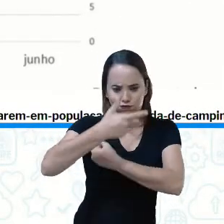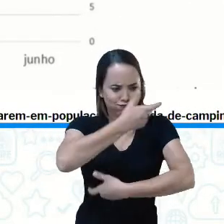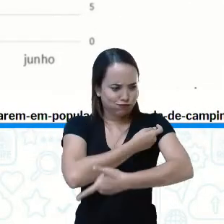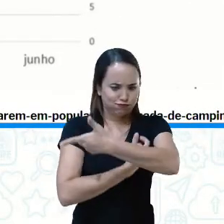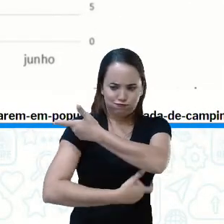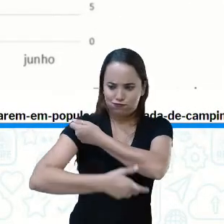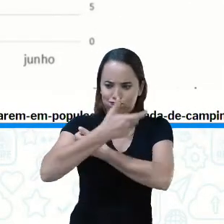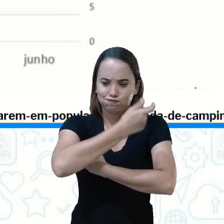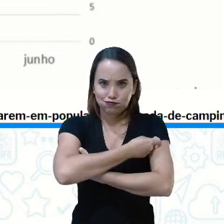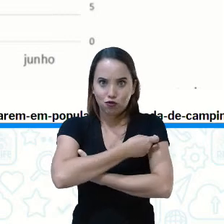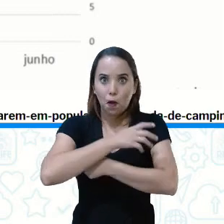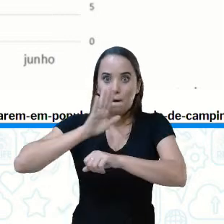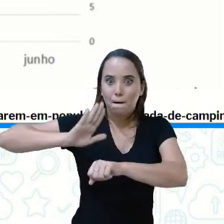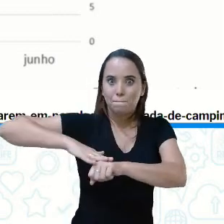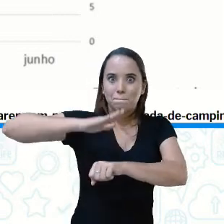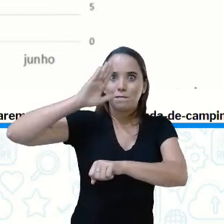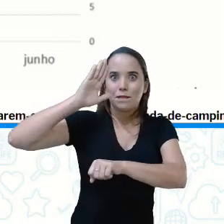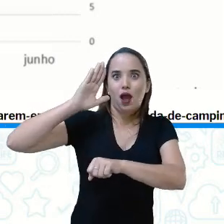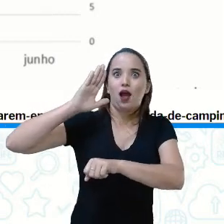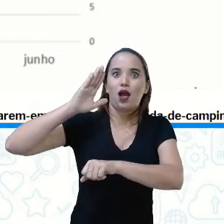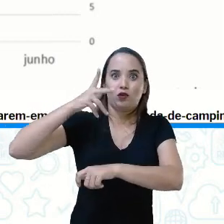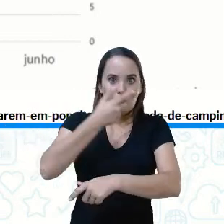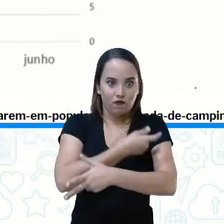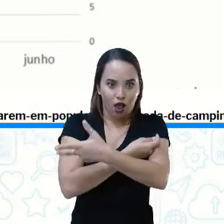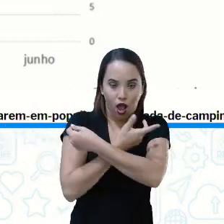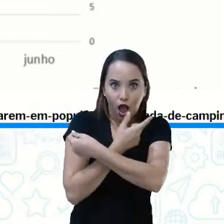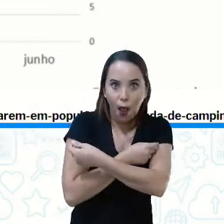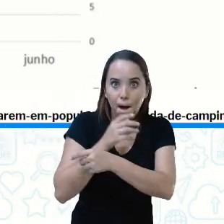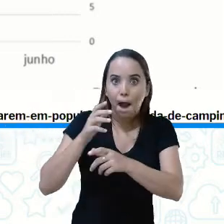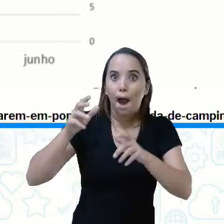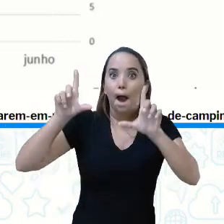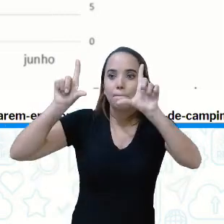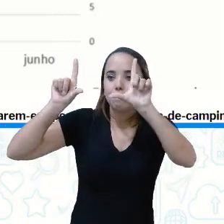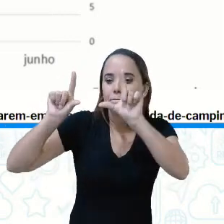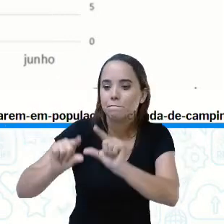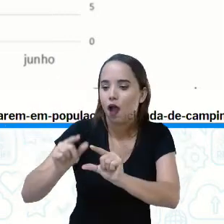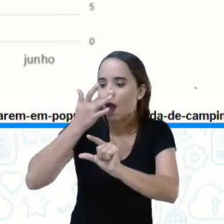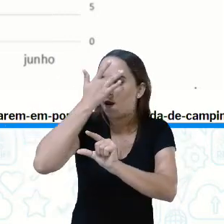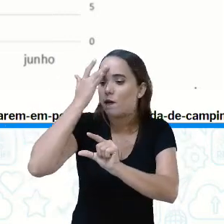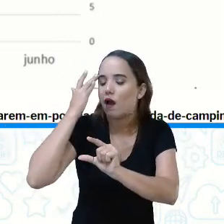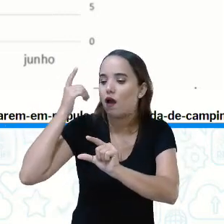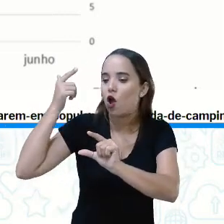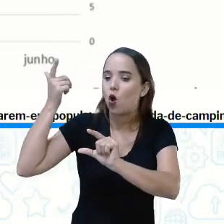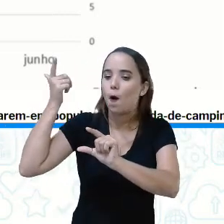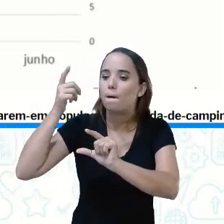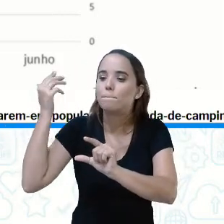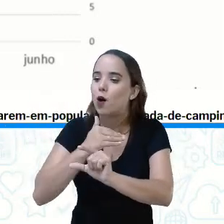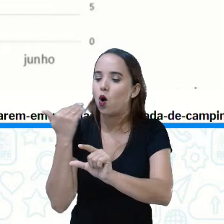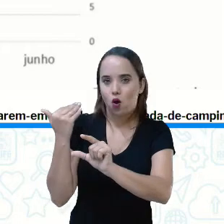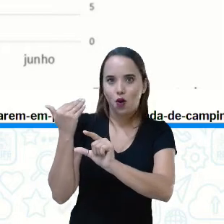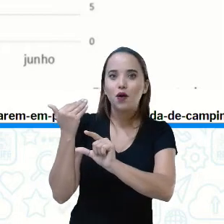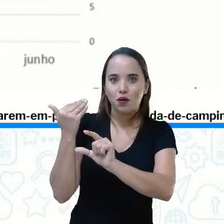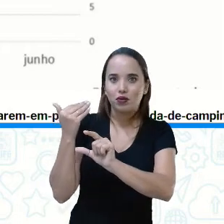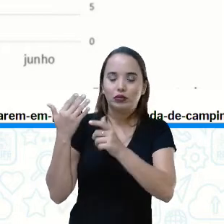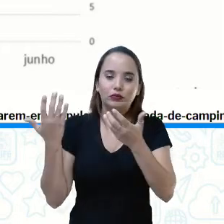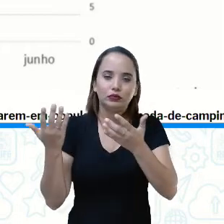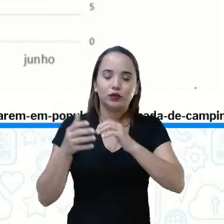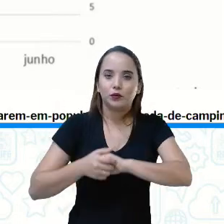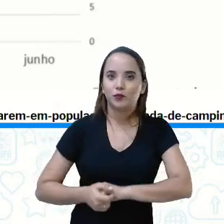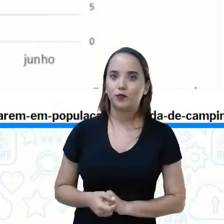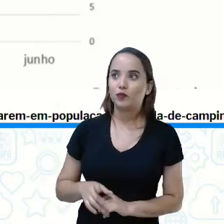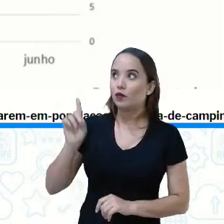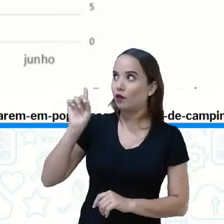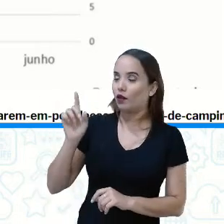pessoas vão morrendo. A gente consegue analisar isso olhando para esse gráfico agora. Distribuição das coberturas vacinais e óbitos por